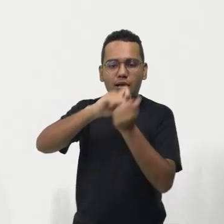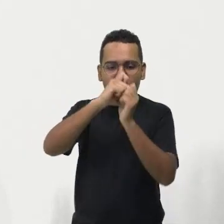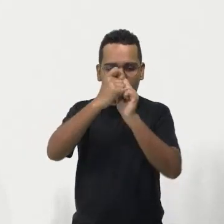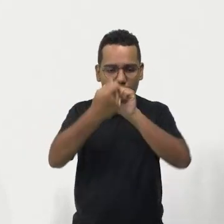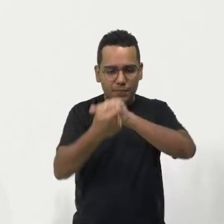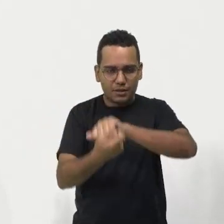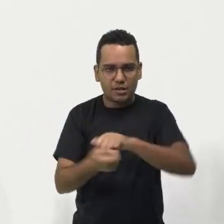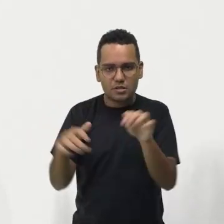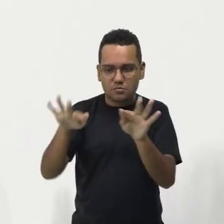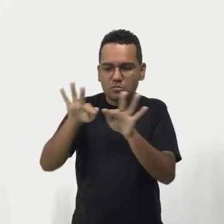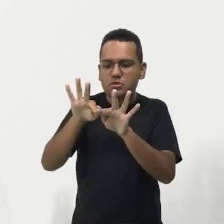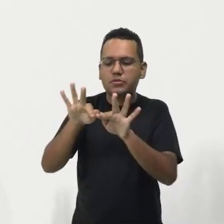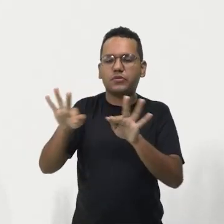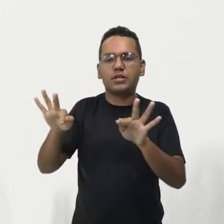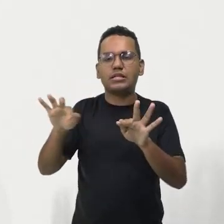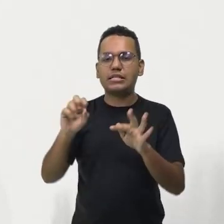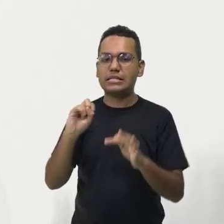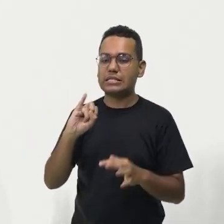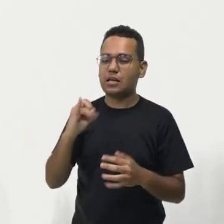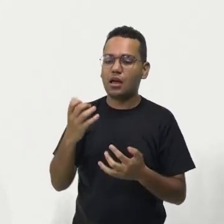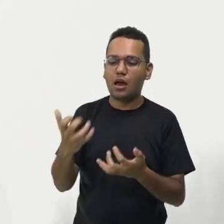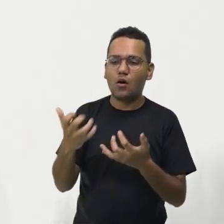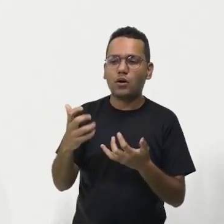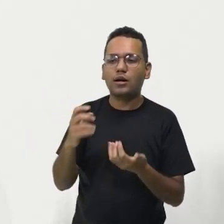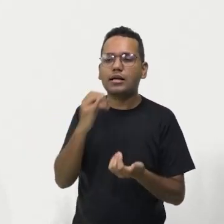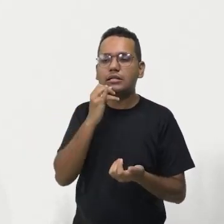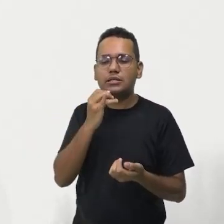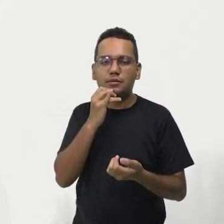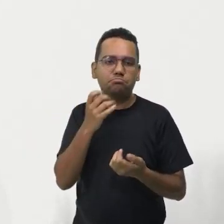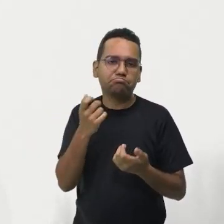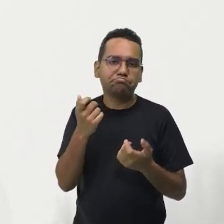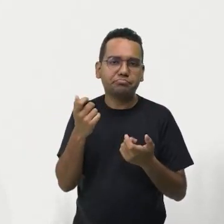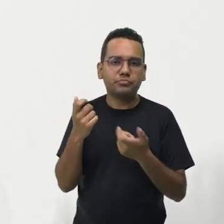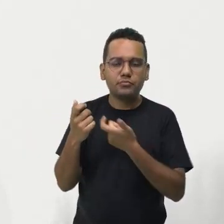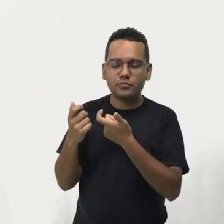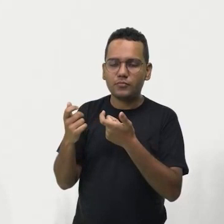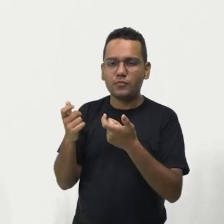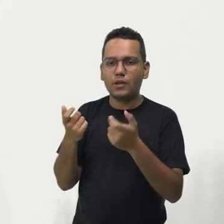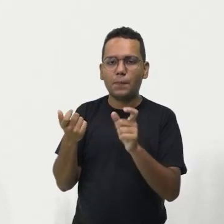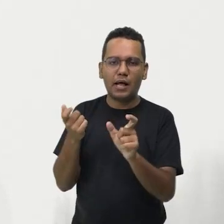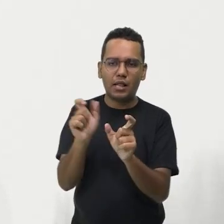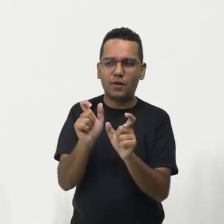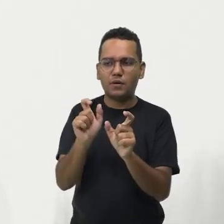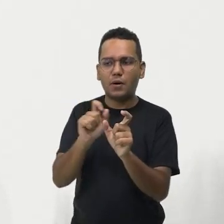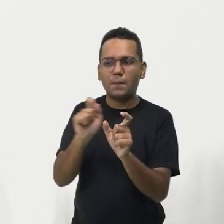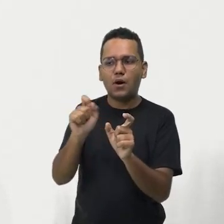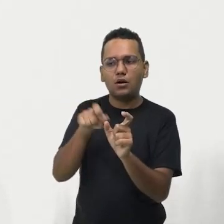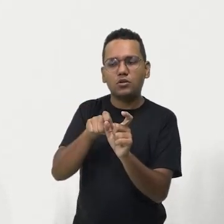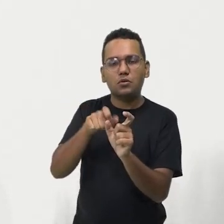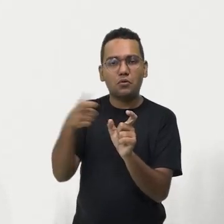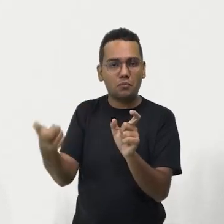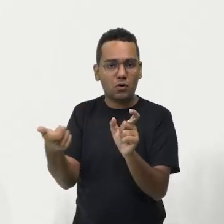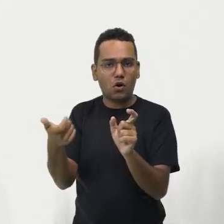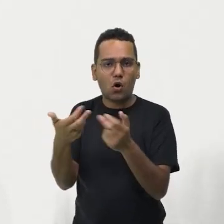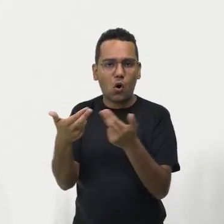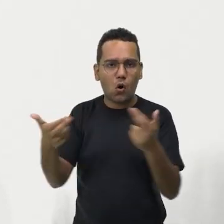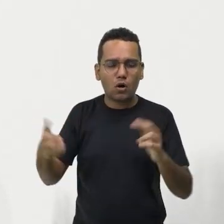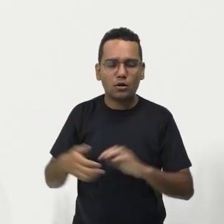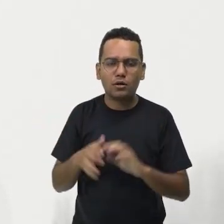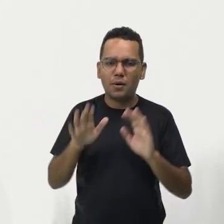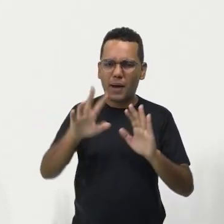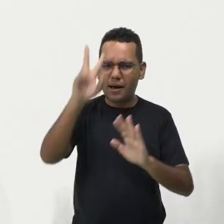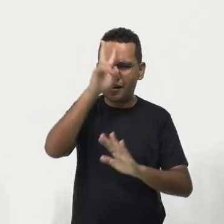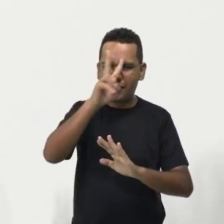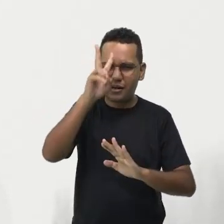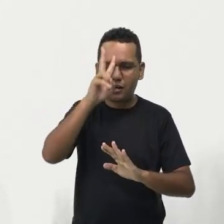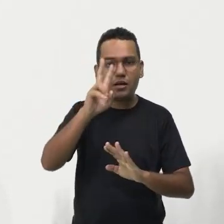do texto, certo? Em que você troca essas palavras, certo? Você troca, olha só, trocando as palavras. Porém, o